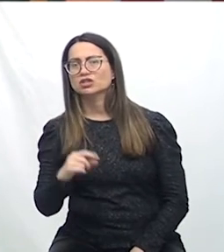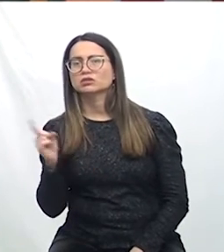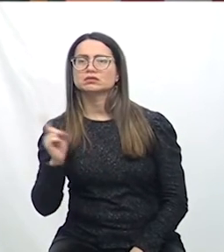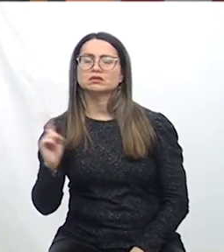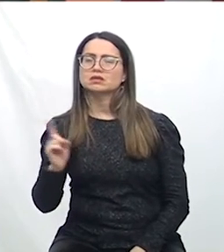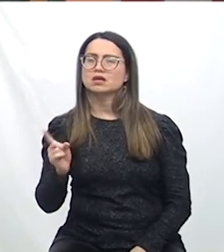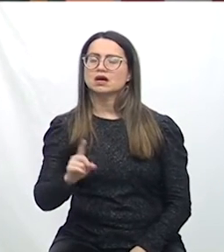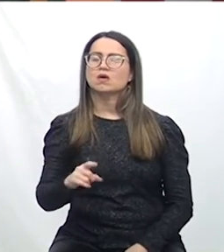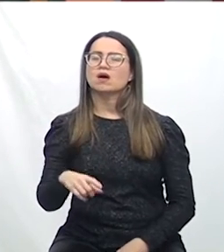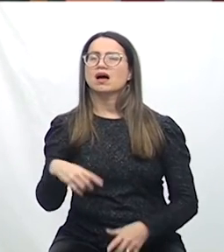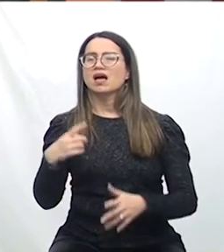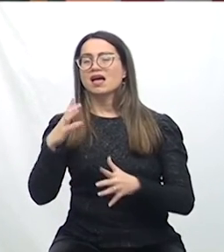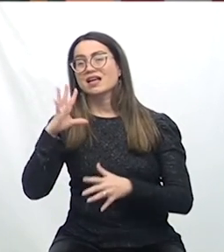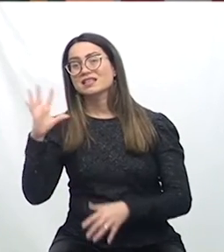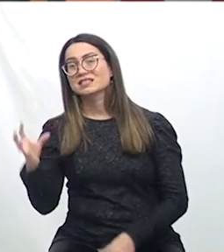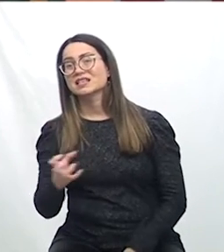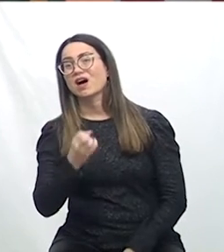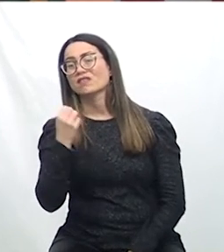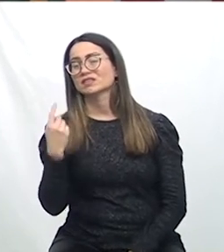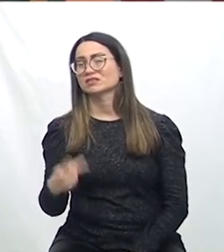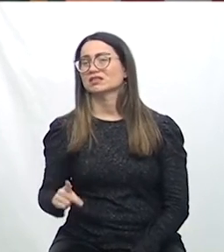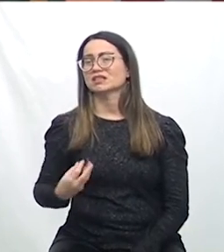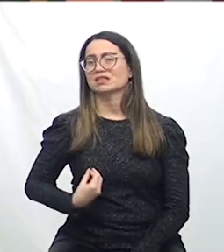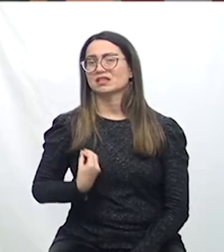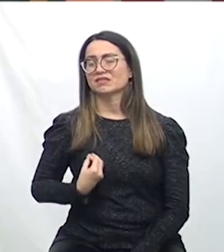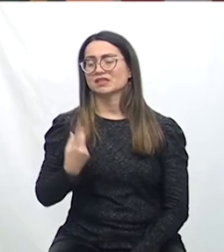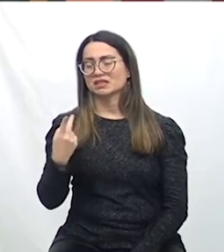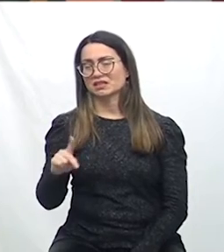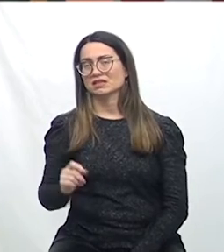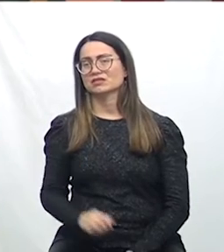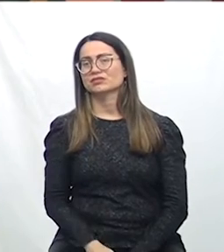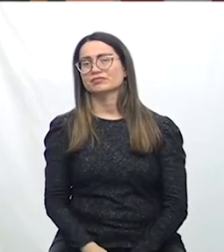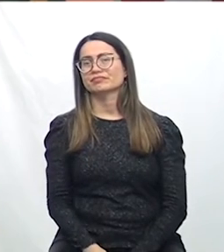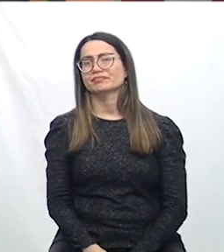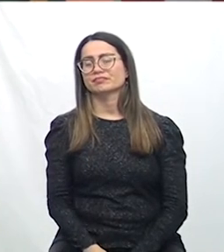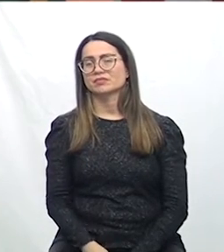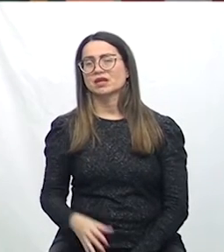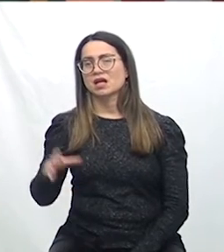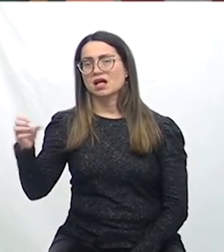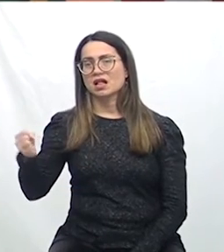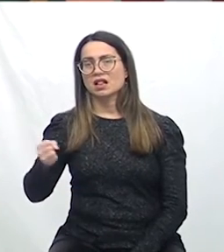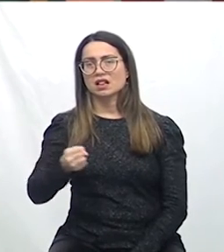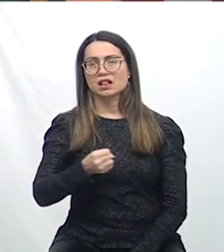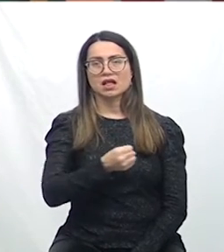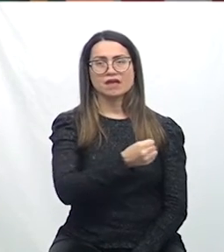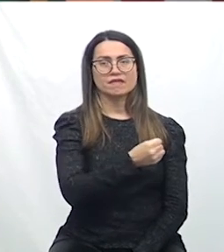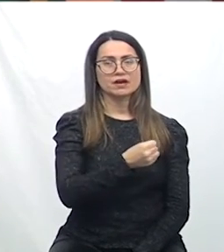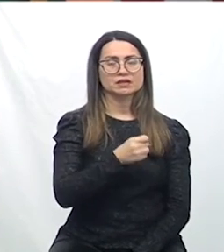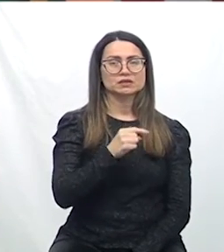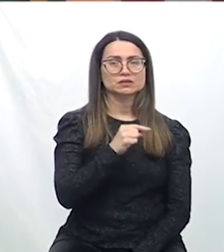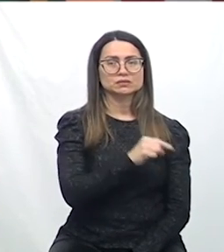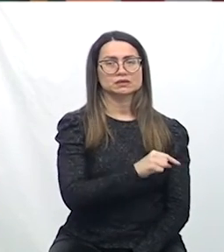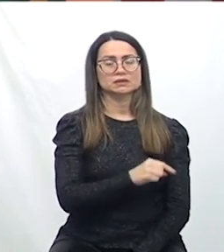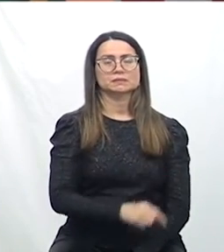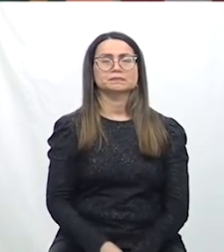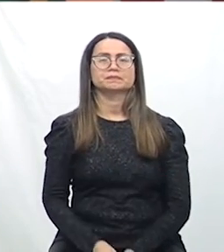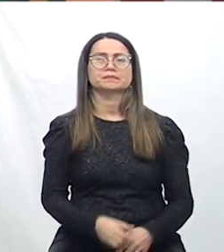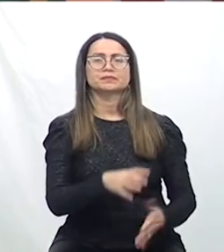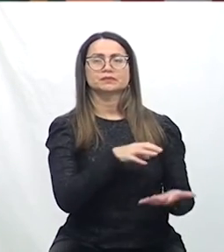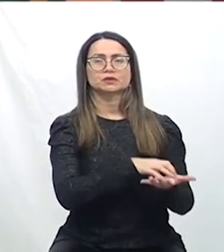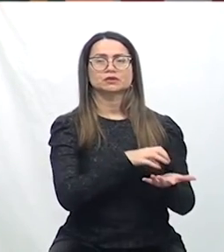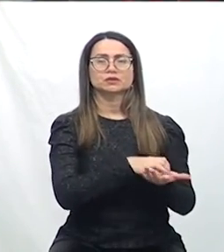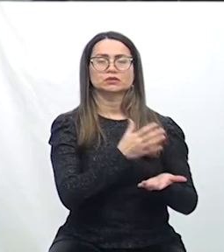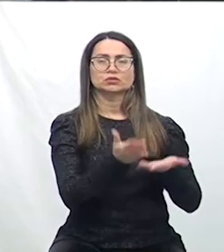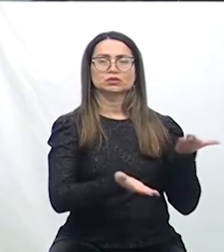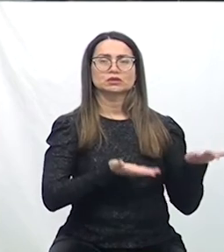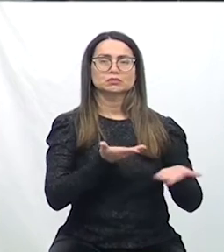é salvação da vida deles, tirando de circulação, levando para uma clínica de reabilitação. Era isso, senhora presidente.